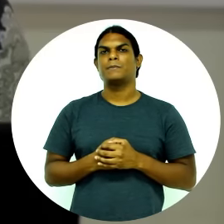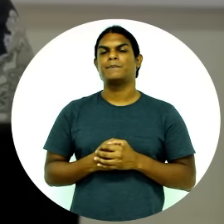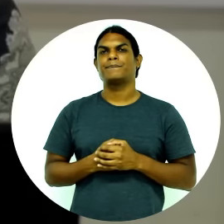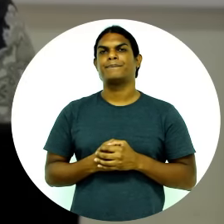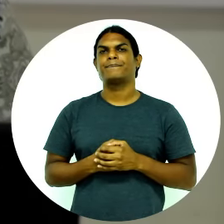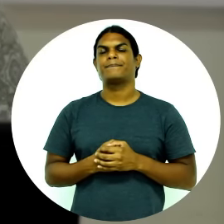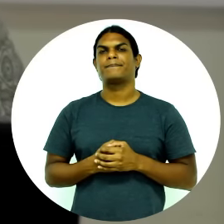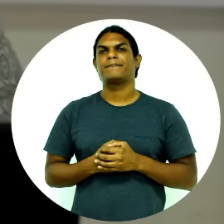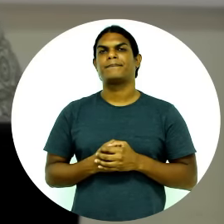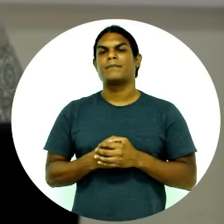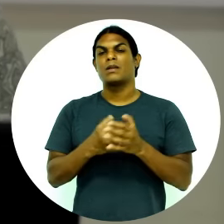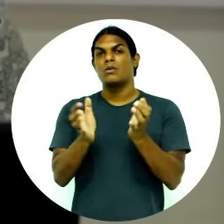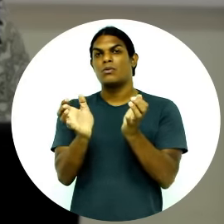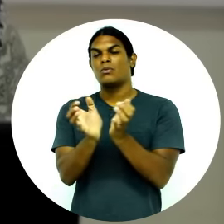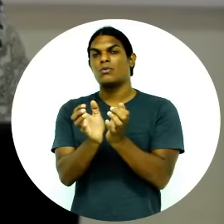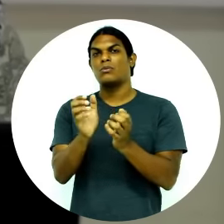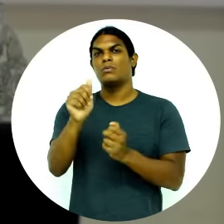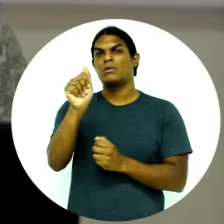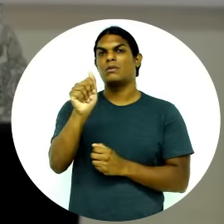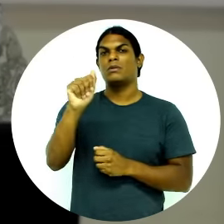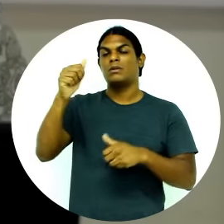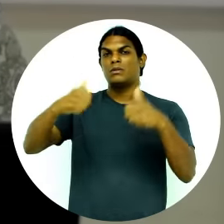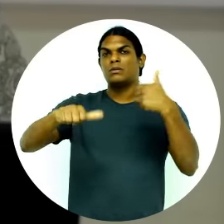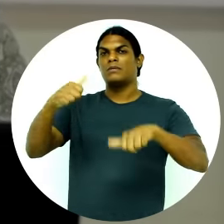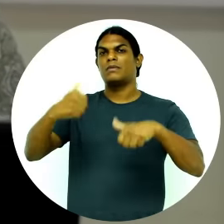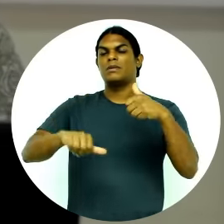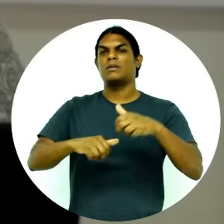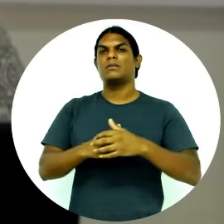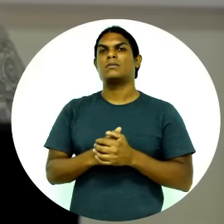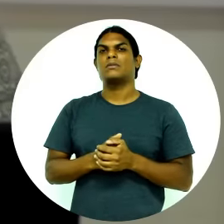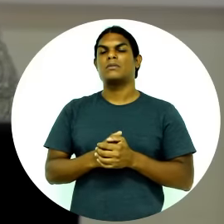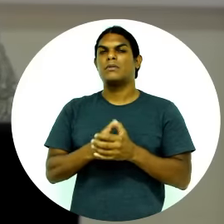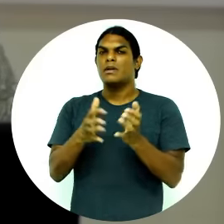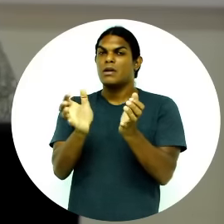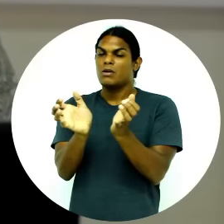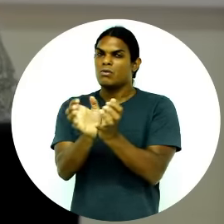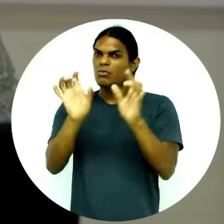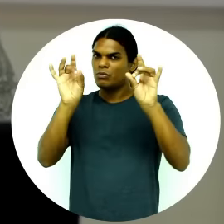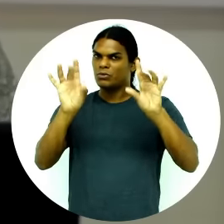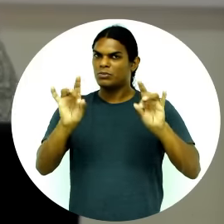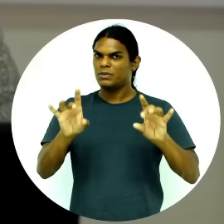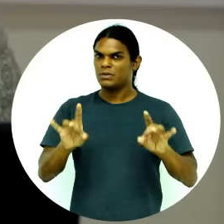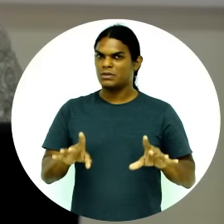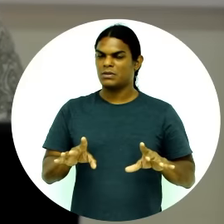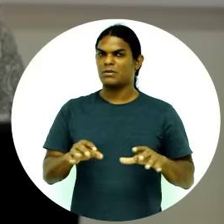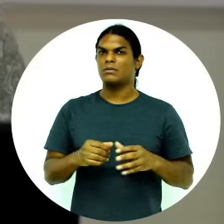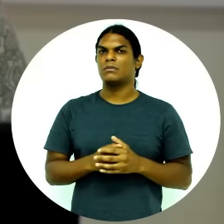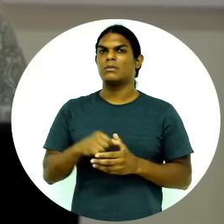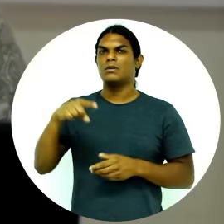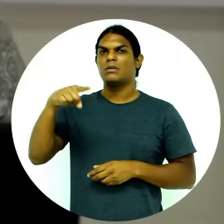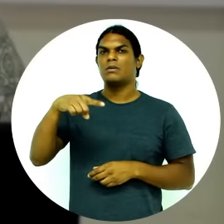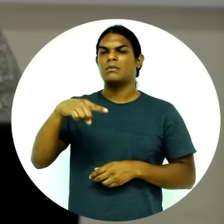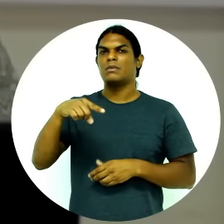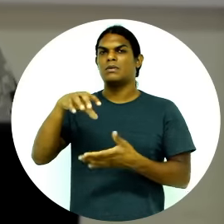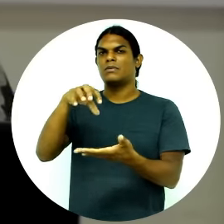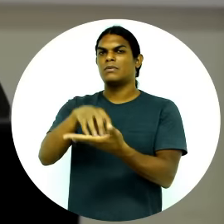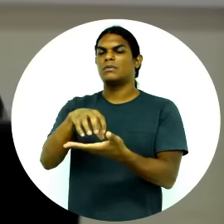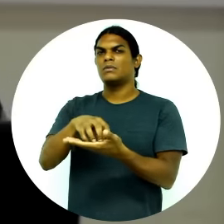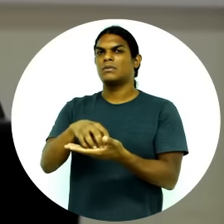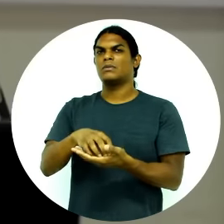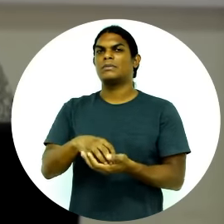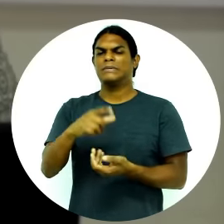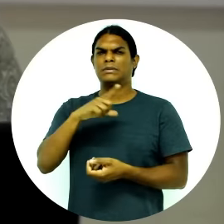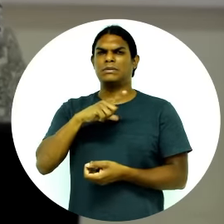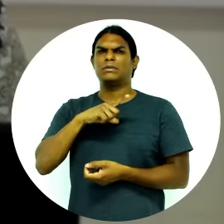estabelece as metas, visualiza os resultados que foram alcançados e consegue estabelecer plano de ação para o alcance de